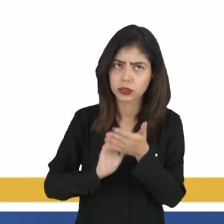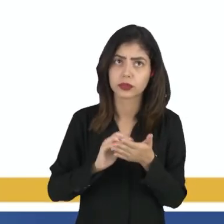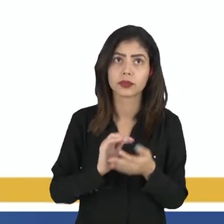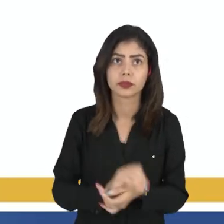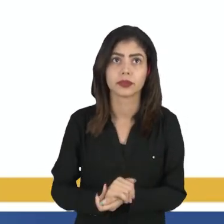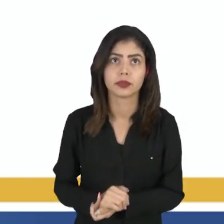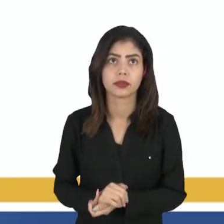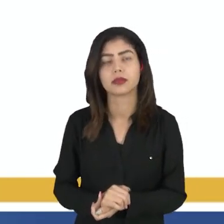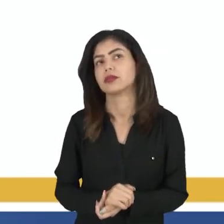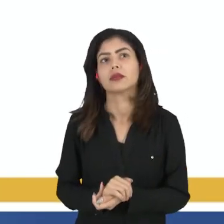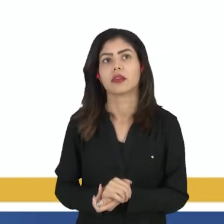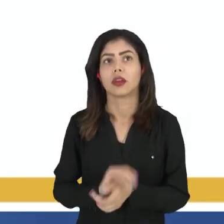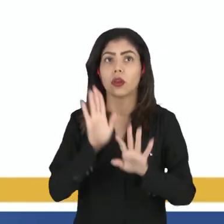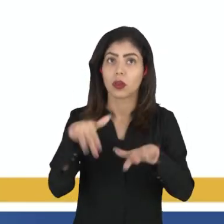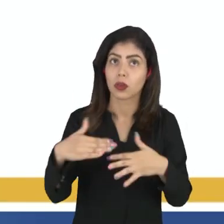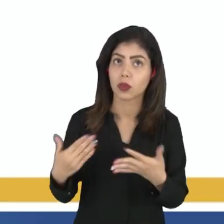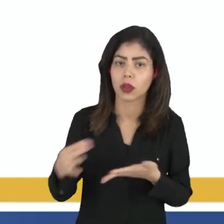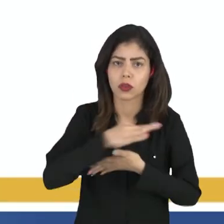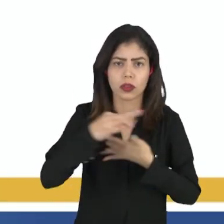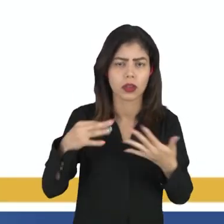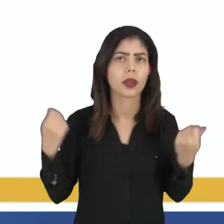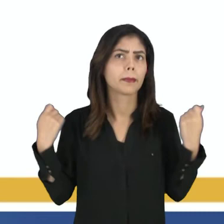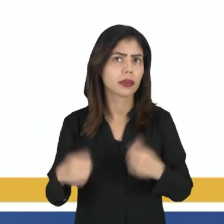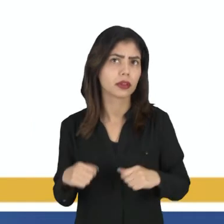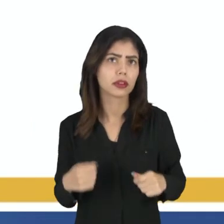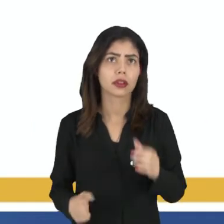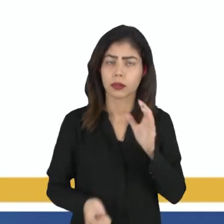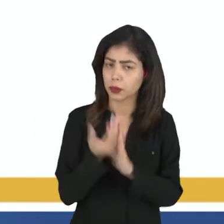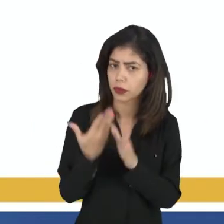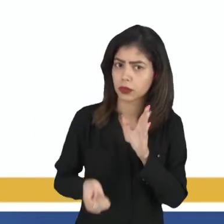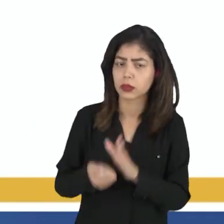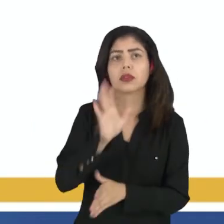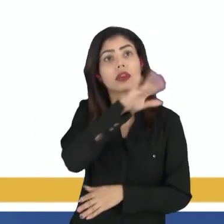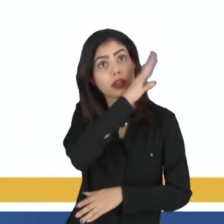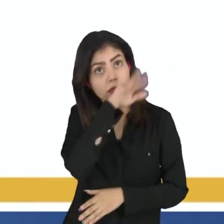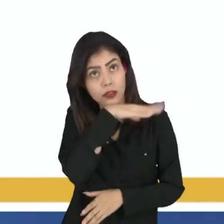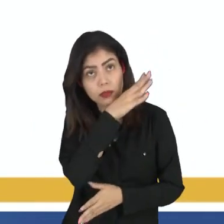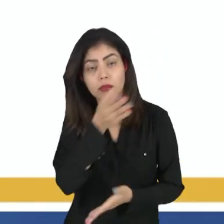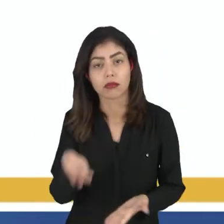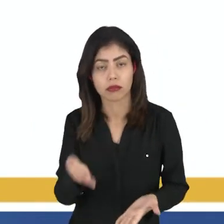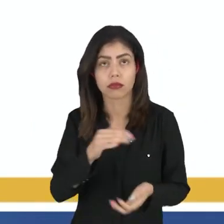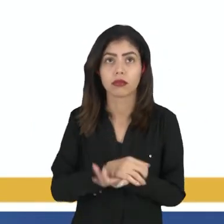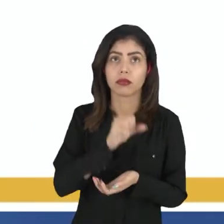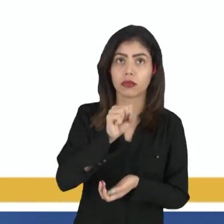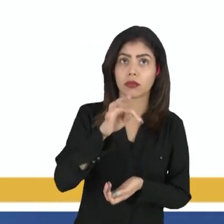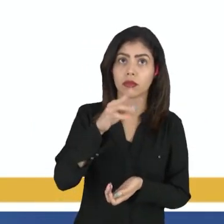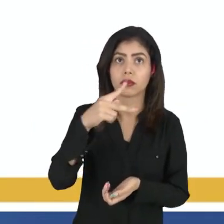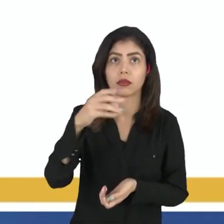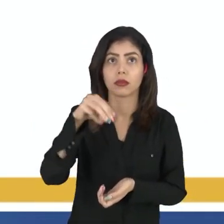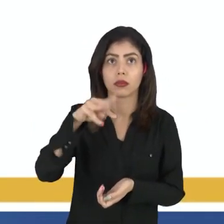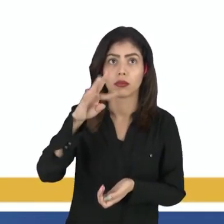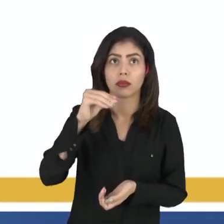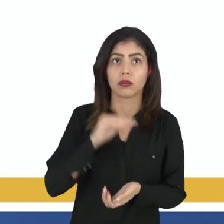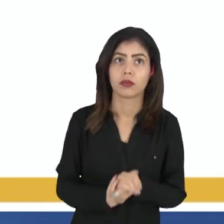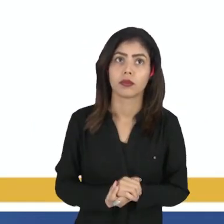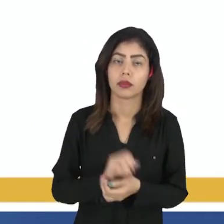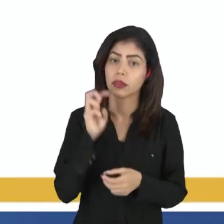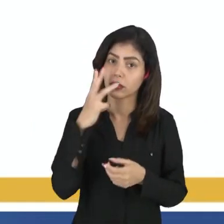digital, citar quais os recursos são necessários para produzir uma animação em stop